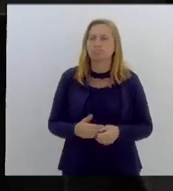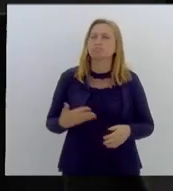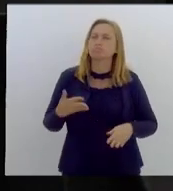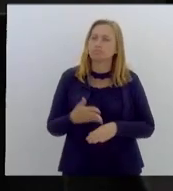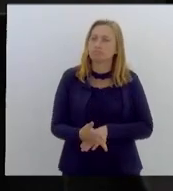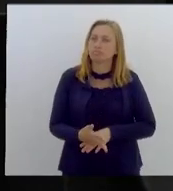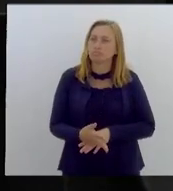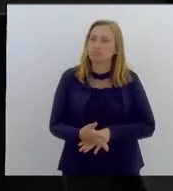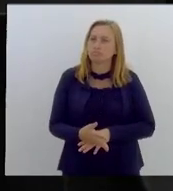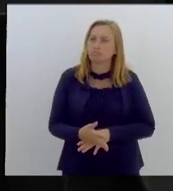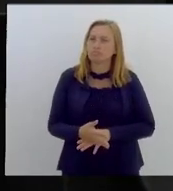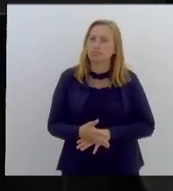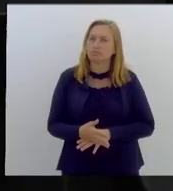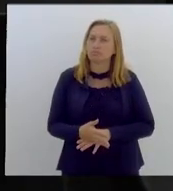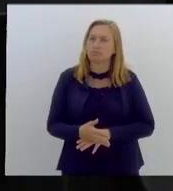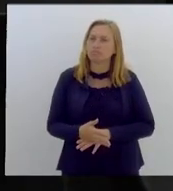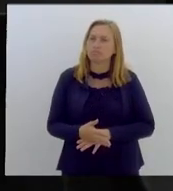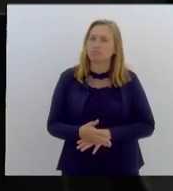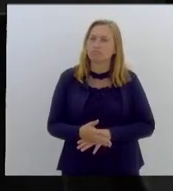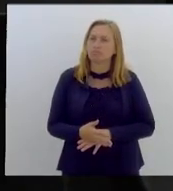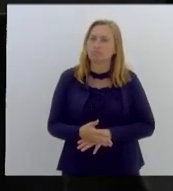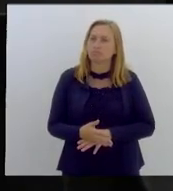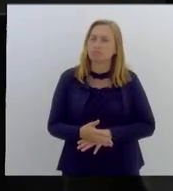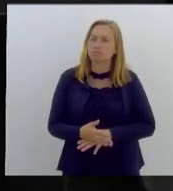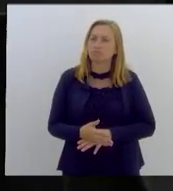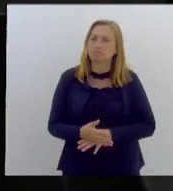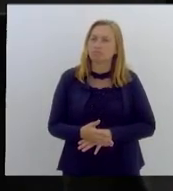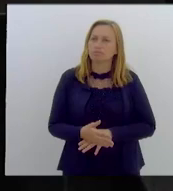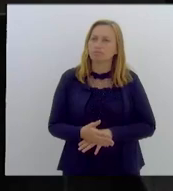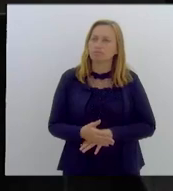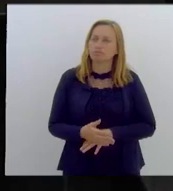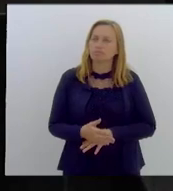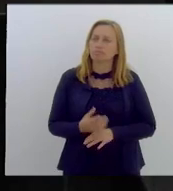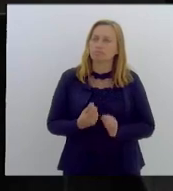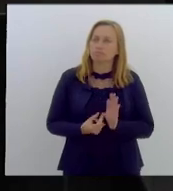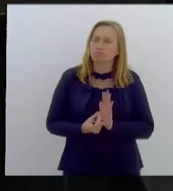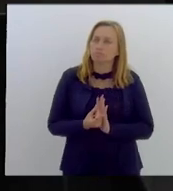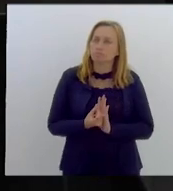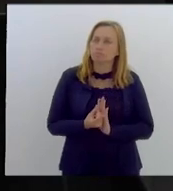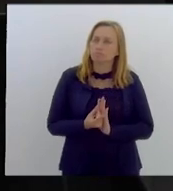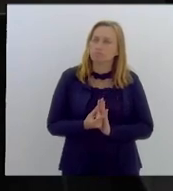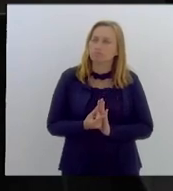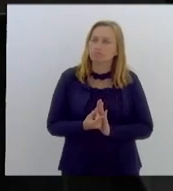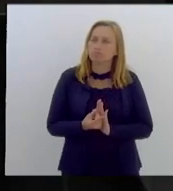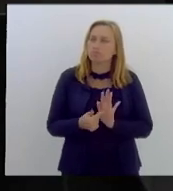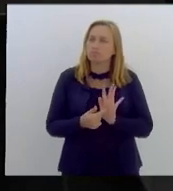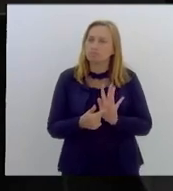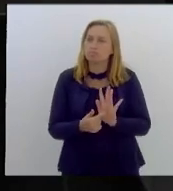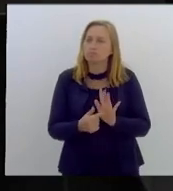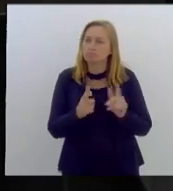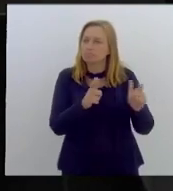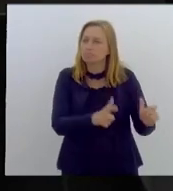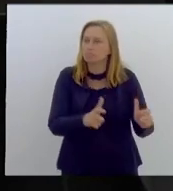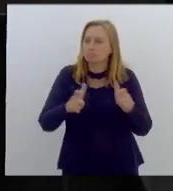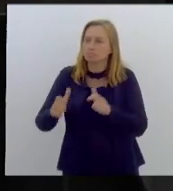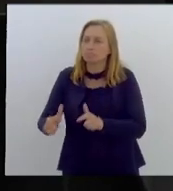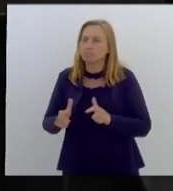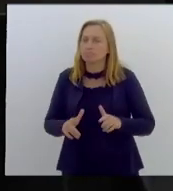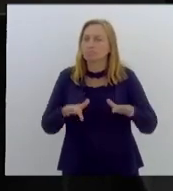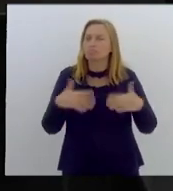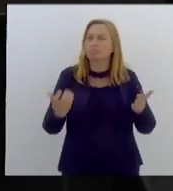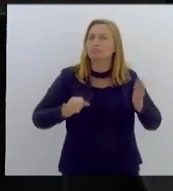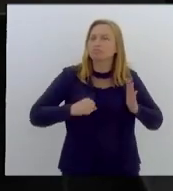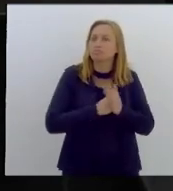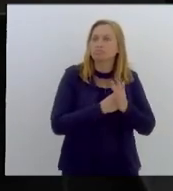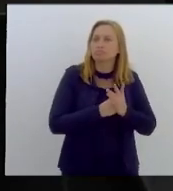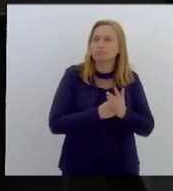chegaram a definir os recursos, a mostrar a fonte, qual seria o impacto